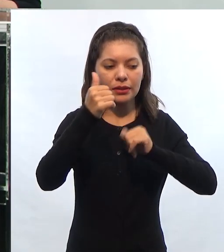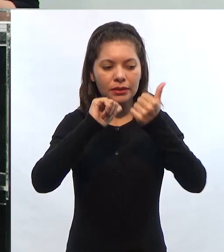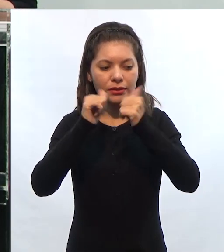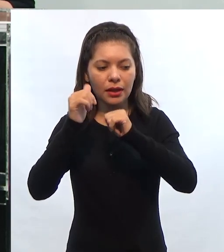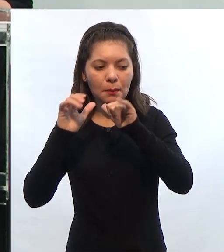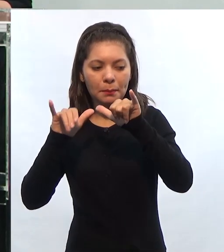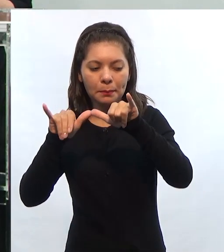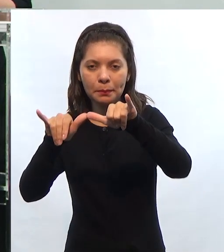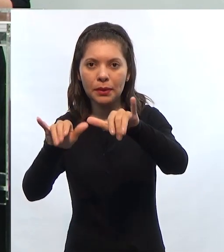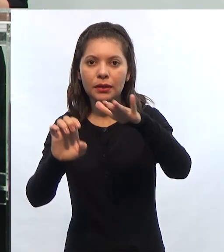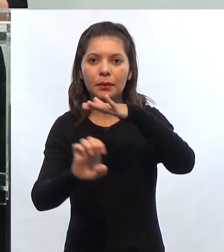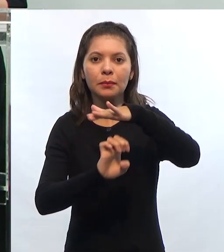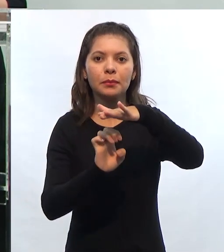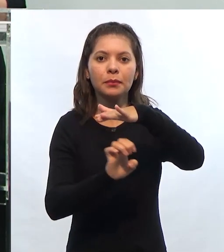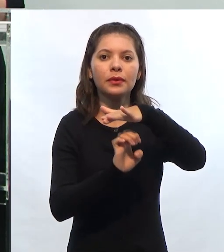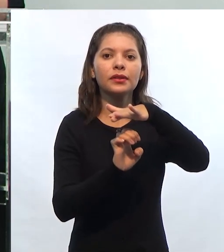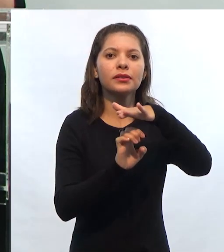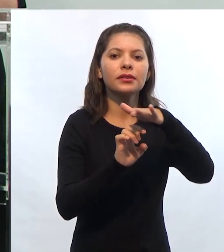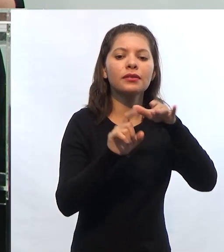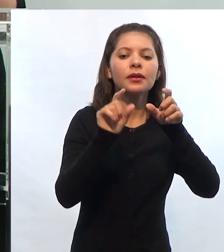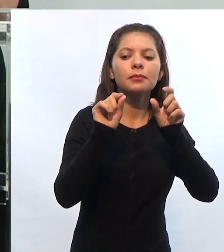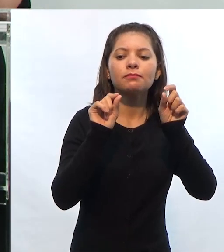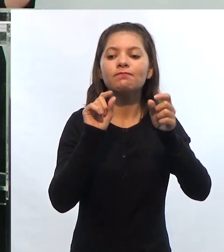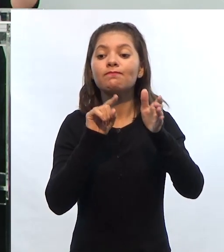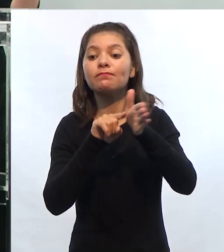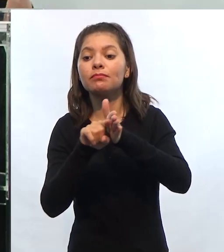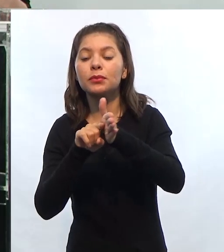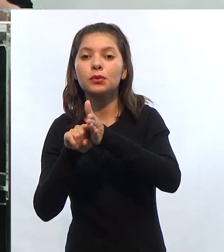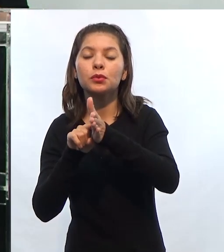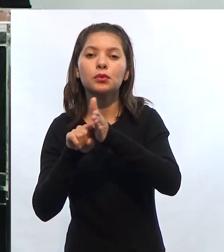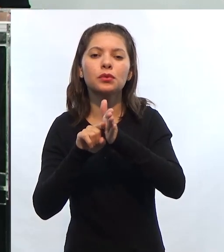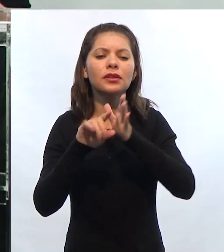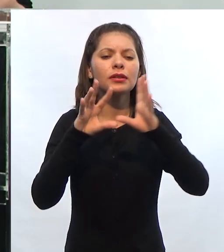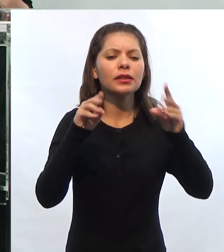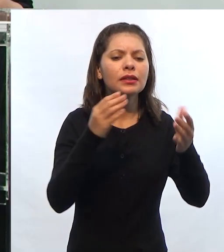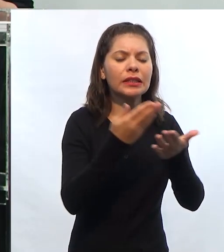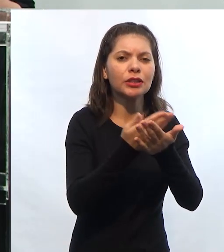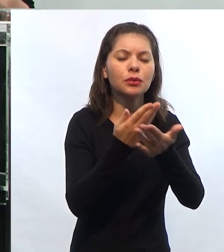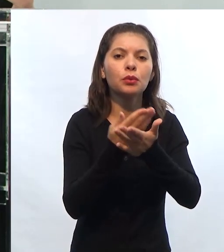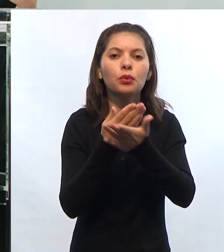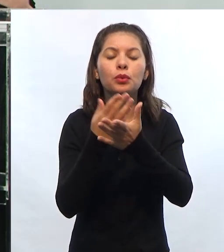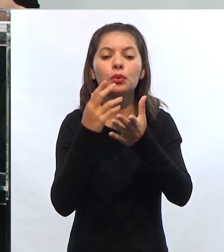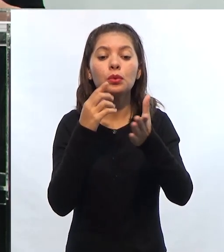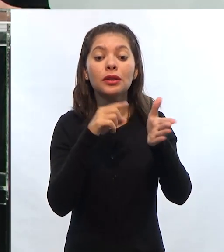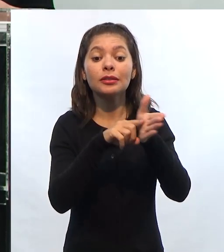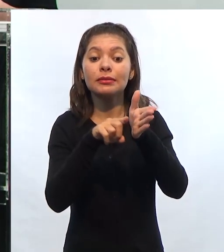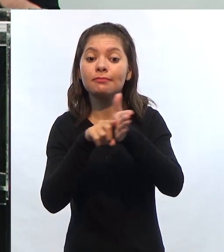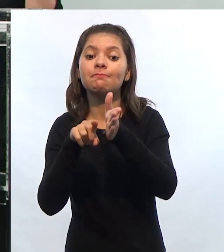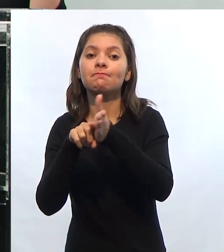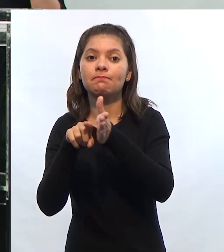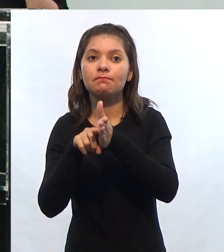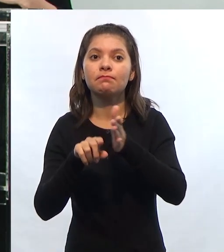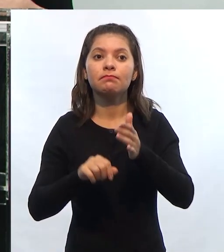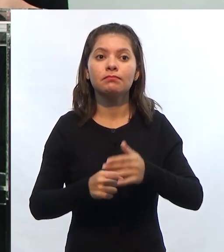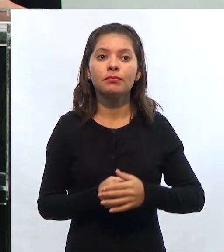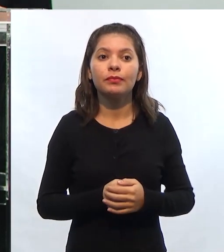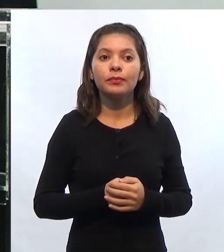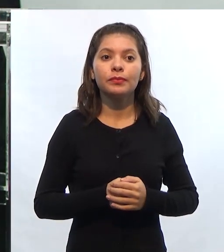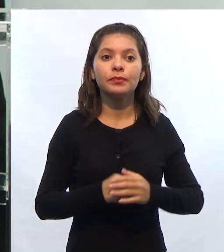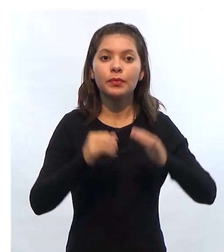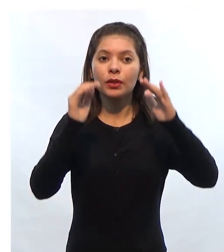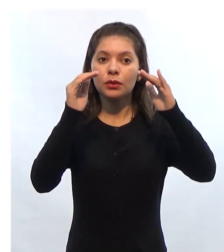de uma empresa, ele vai atrás de todas essas pesquisas que já foram feitas, vai estudar todas essas pesquisas que já foram